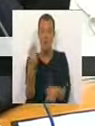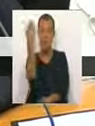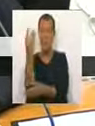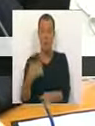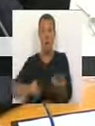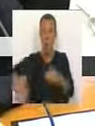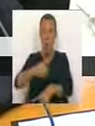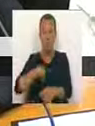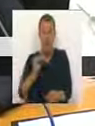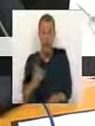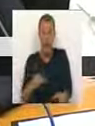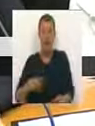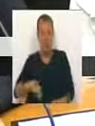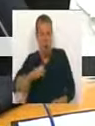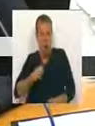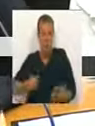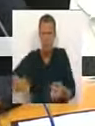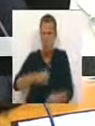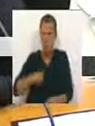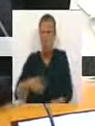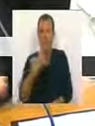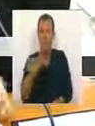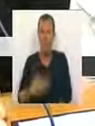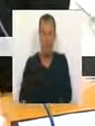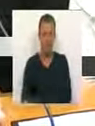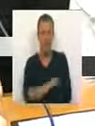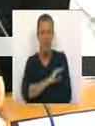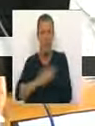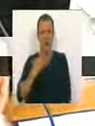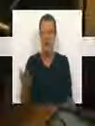todos nós e que a todos nós nos preocupa. Muito obrigada. Muito obrigada, senhora deputada, por responder.